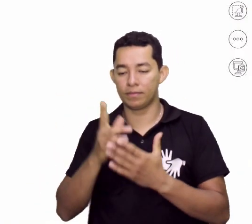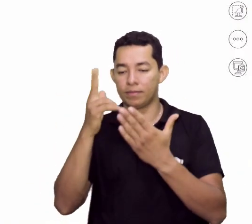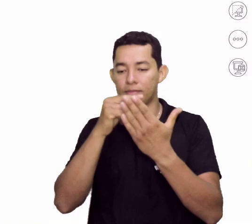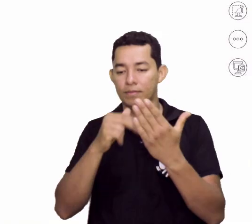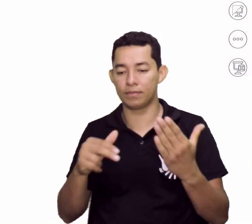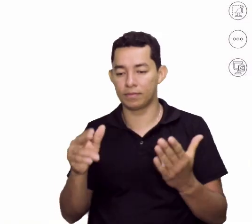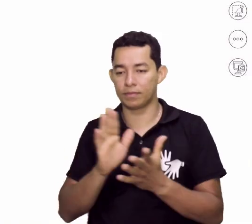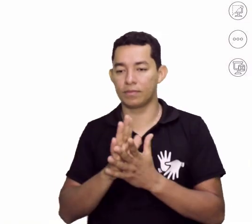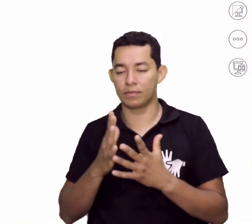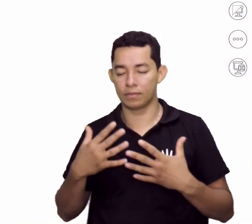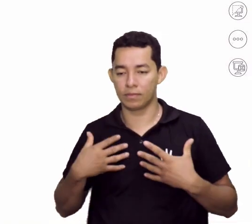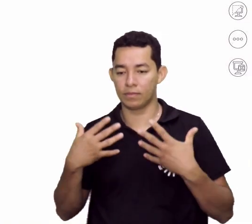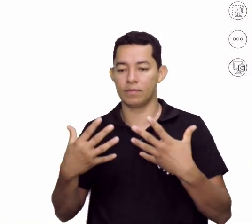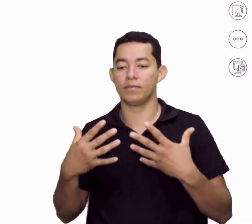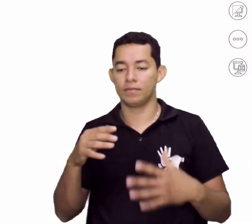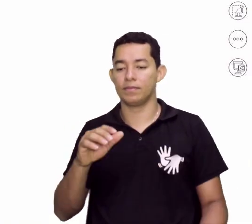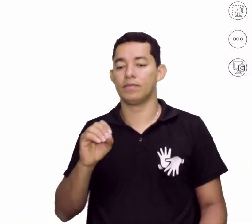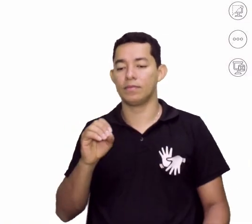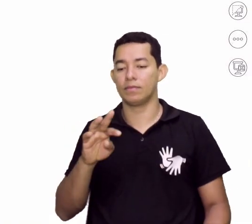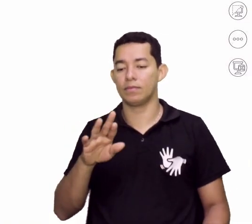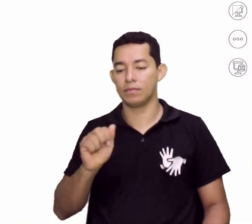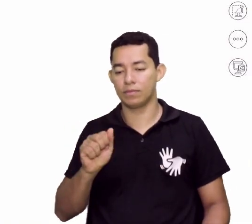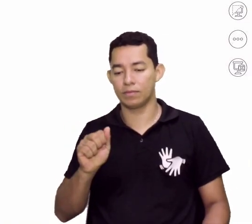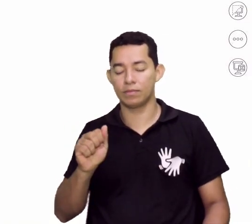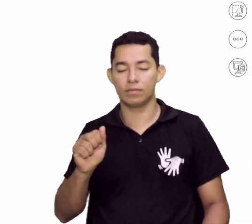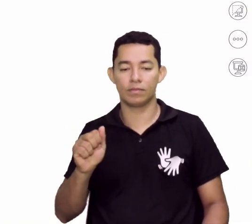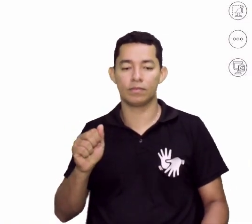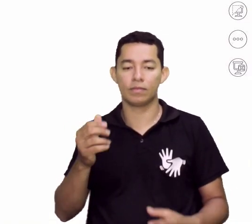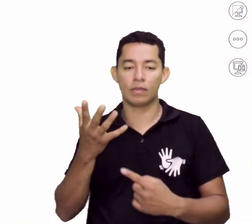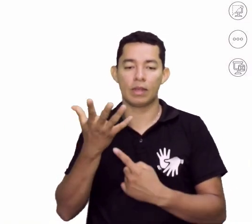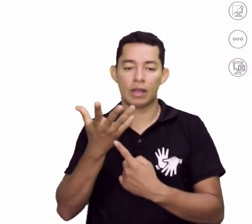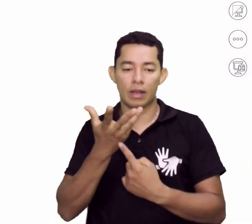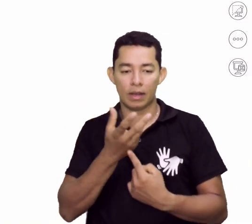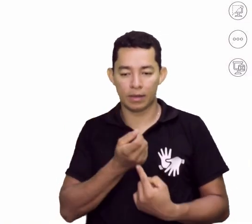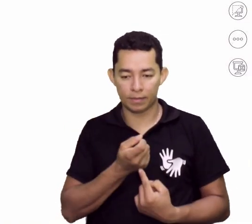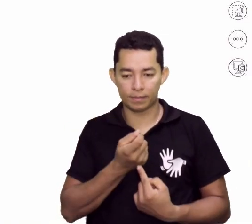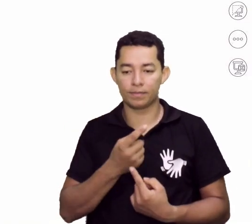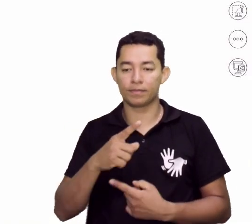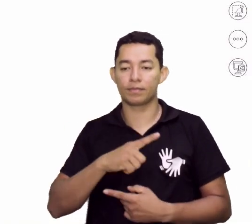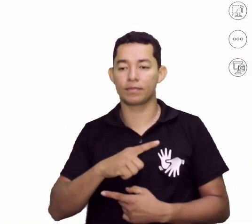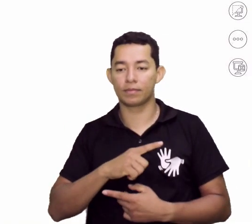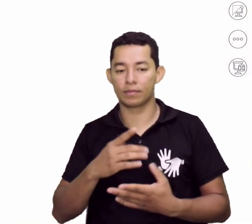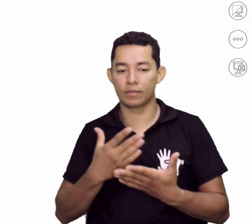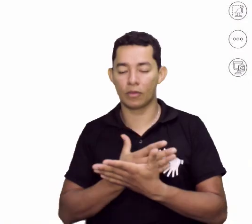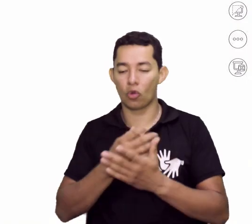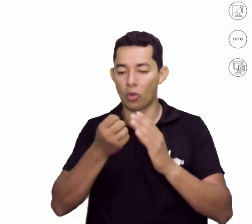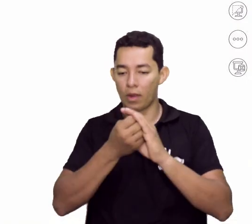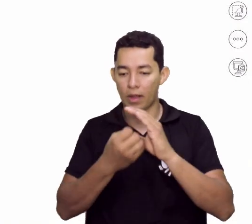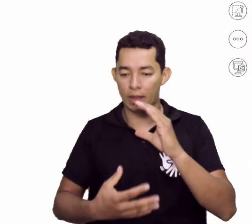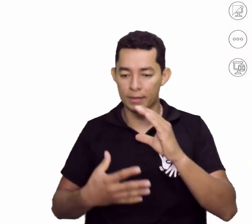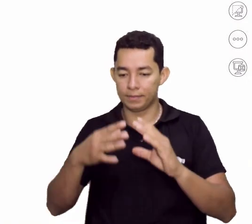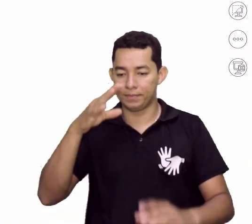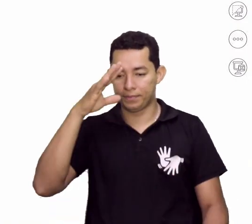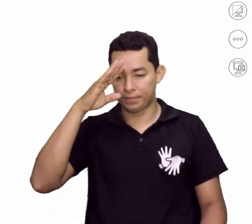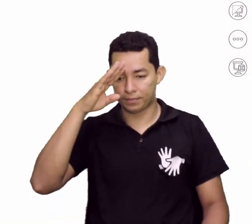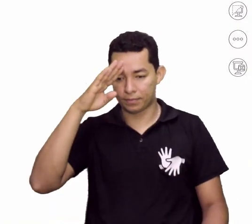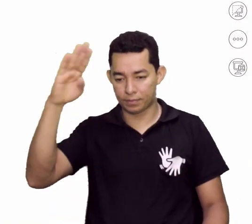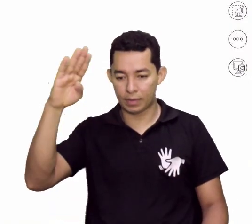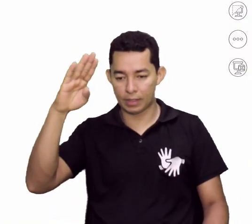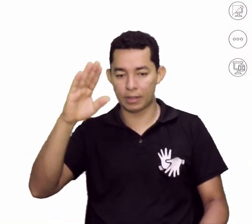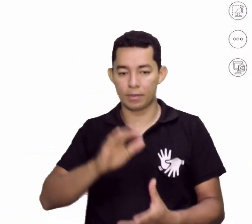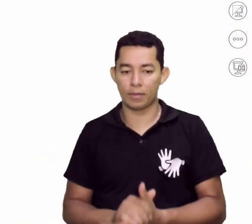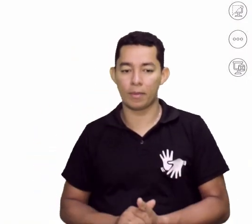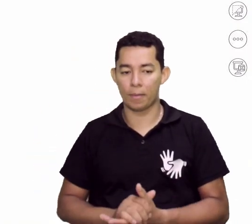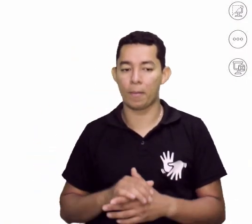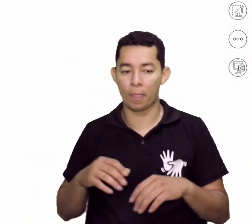na expressividade da obra de arte. Então, vamos relembrar aqui as características principais: rompimento com os modelos tradicionais